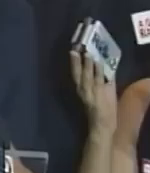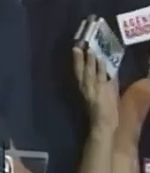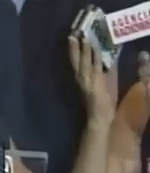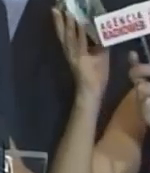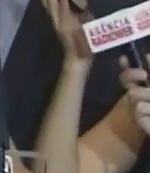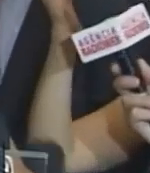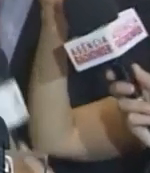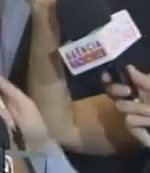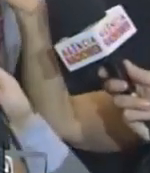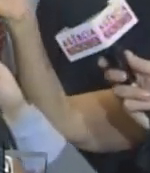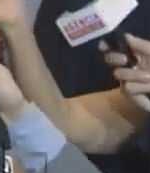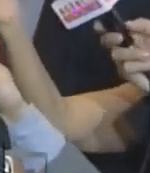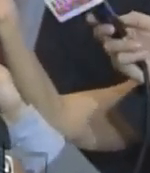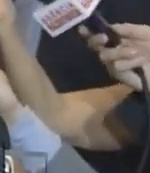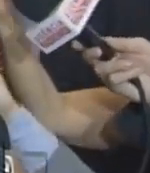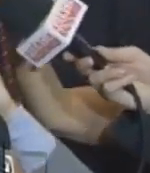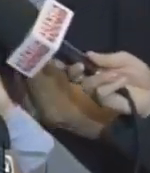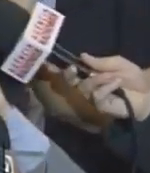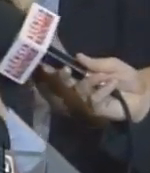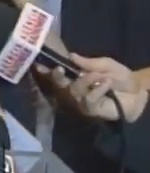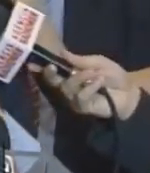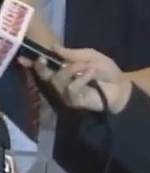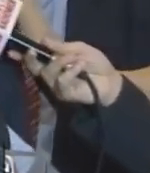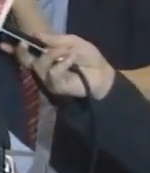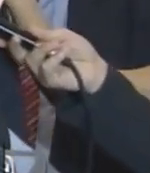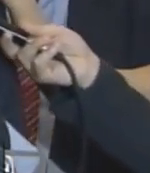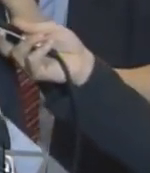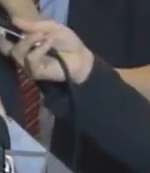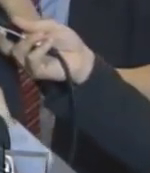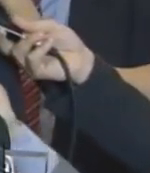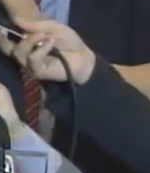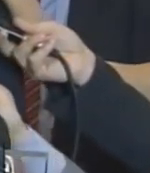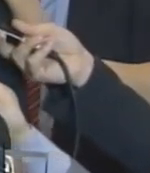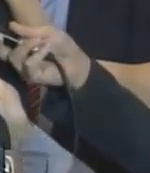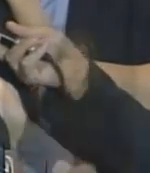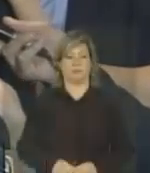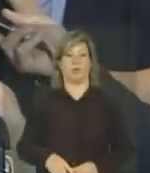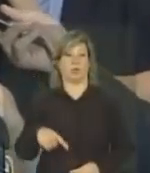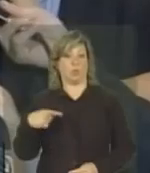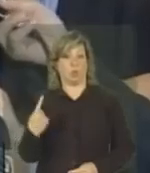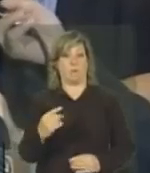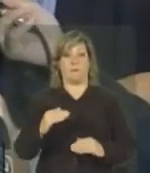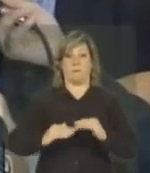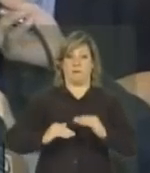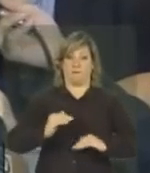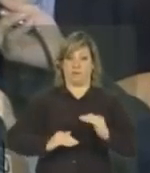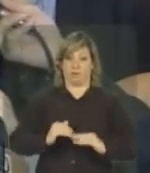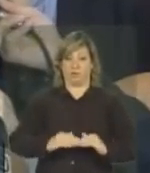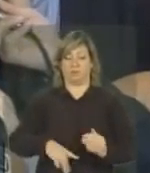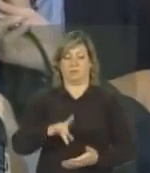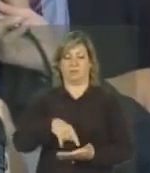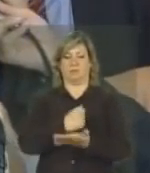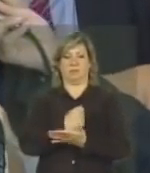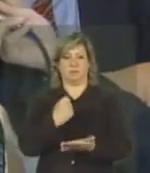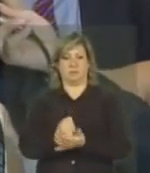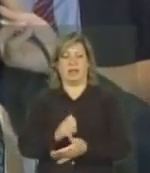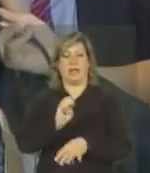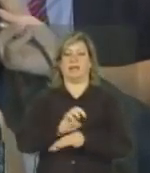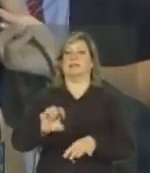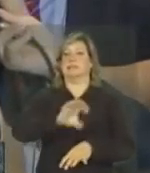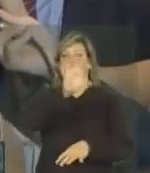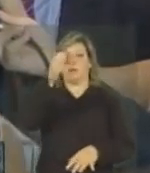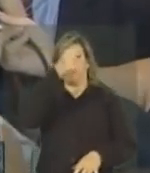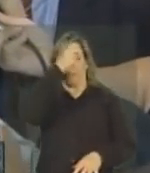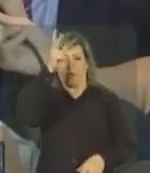esse tipo de serviço, já que já falta normalmente dentro do SUS? Não, os profissionais são contratados pelos estados e municípios